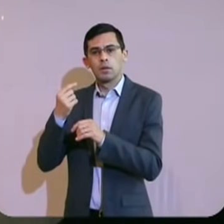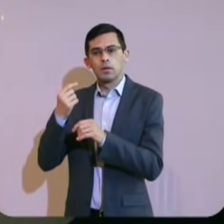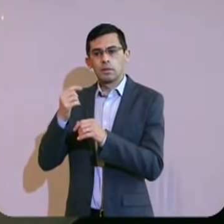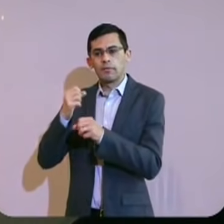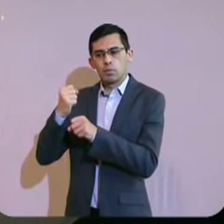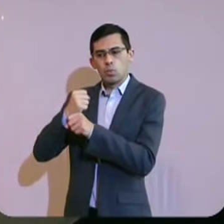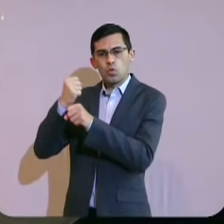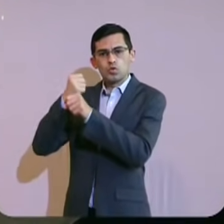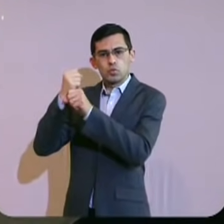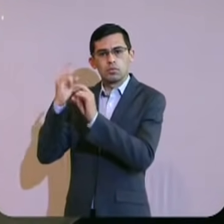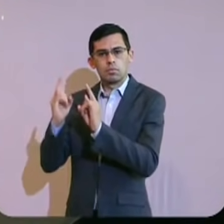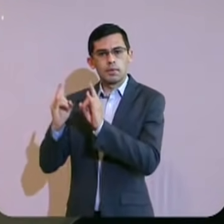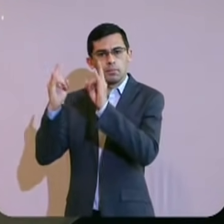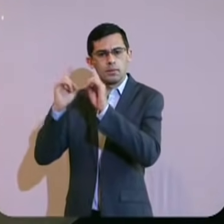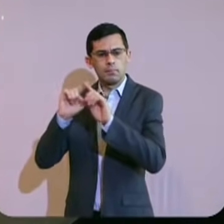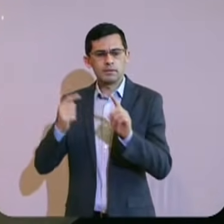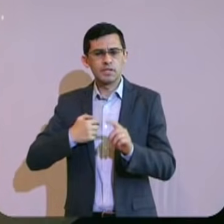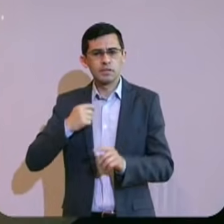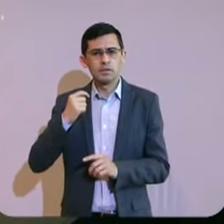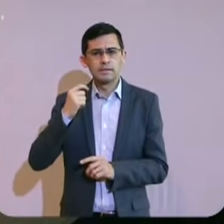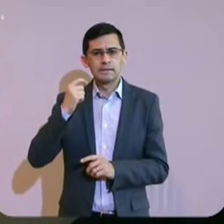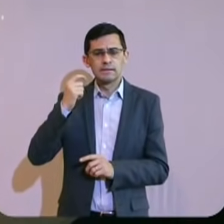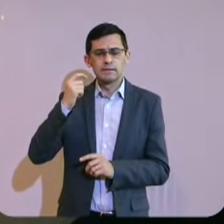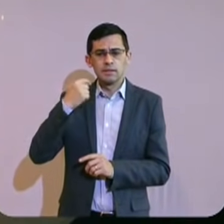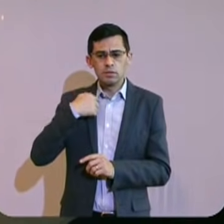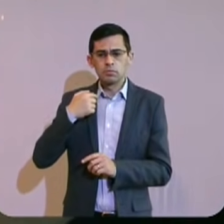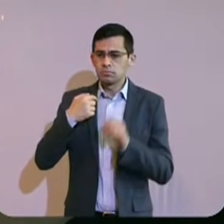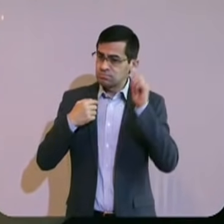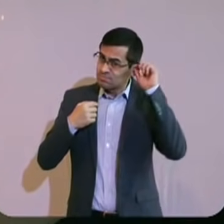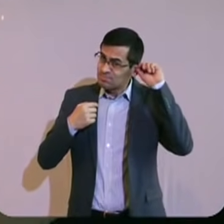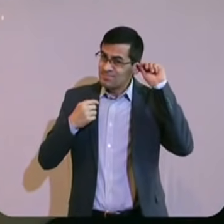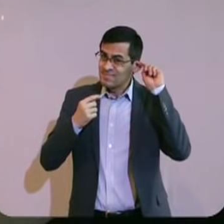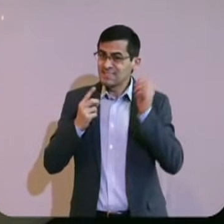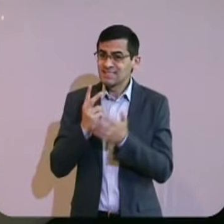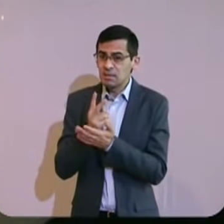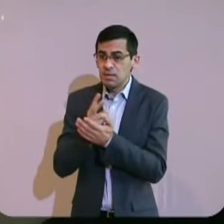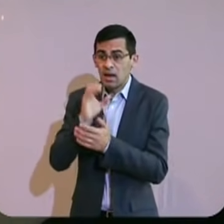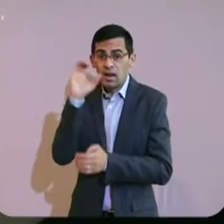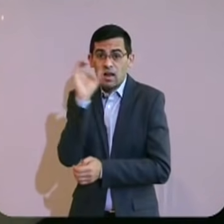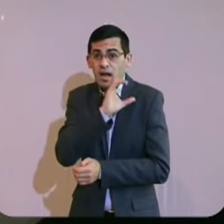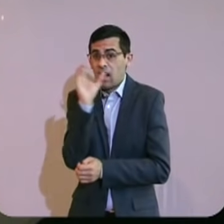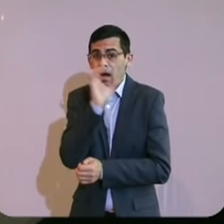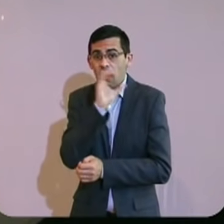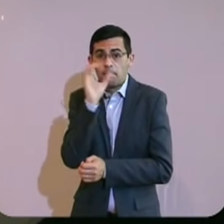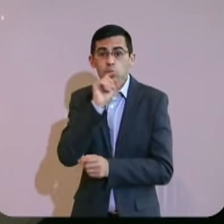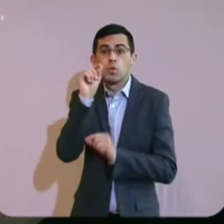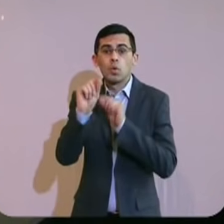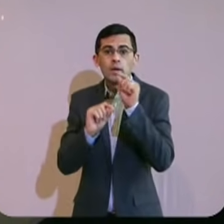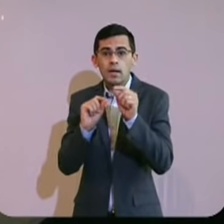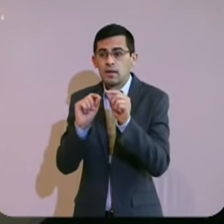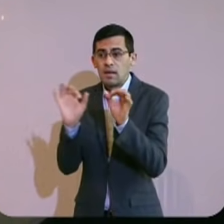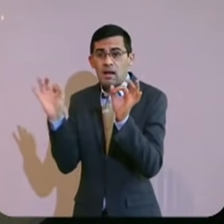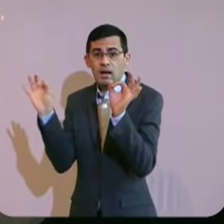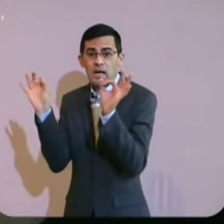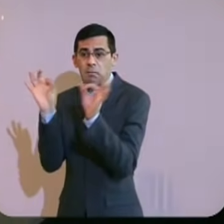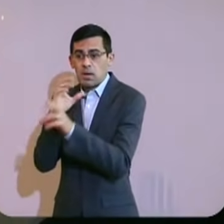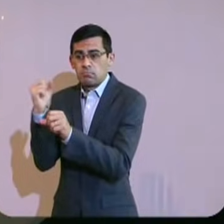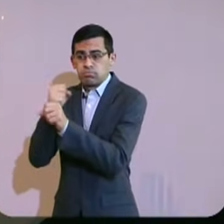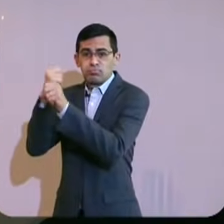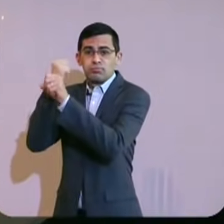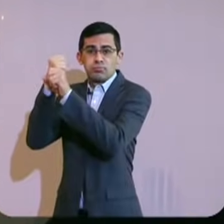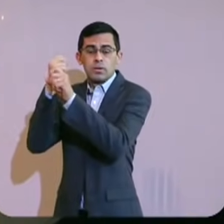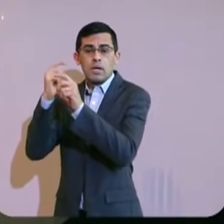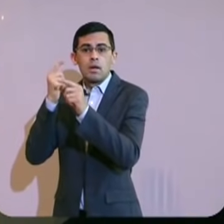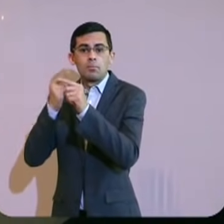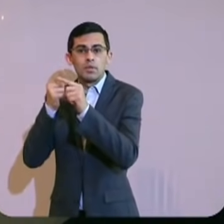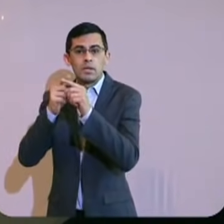em construção, e eu fiquei no pé daquele povo para o mais rápido possível eles entregarem o meu apartamento, porque